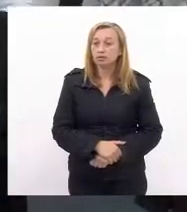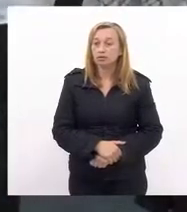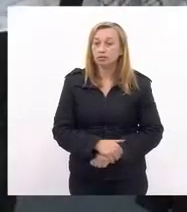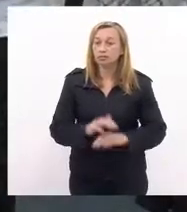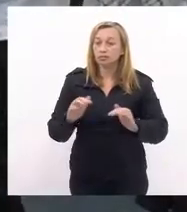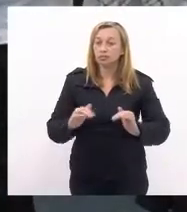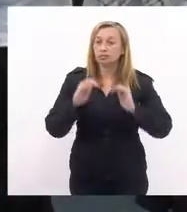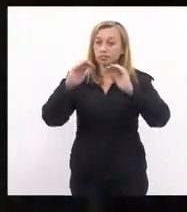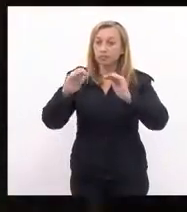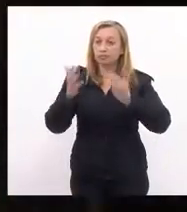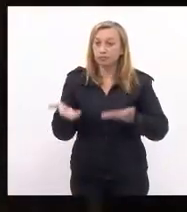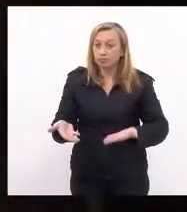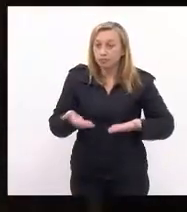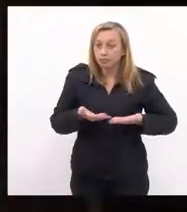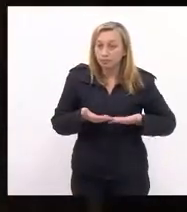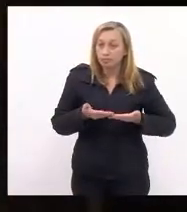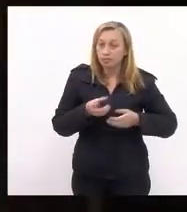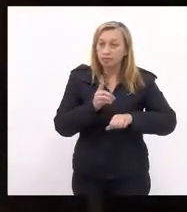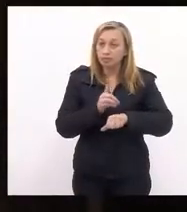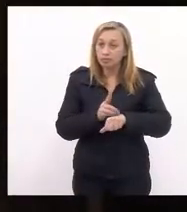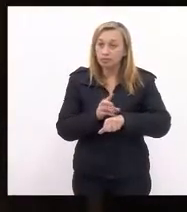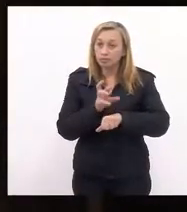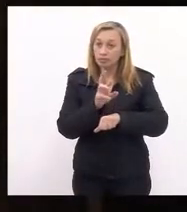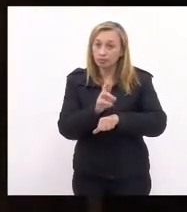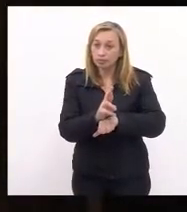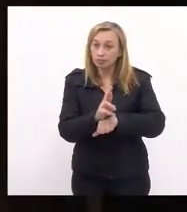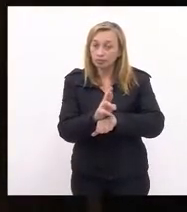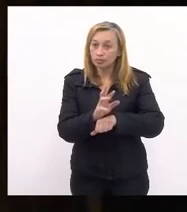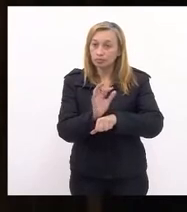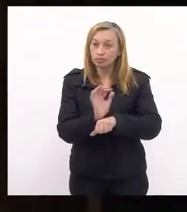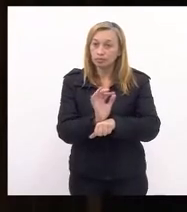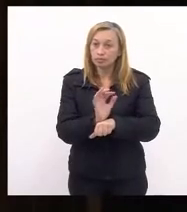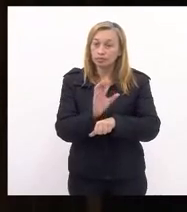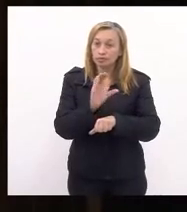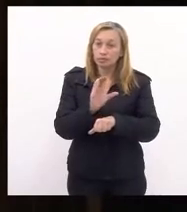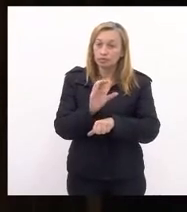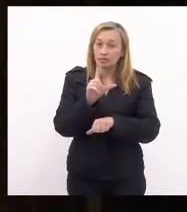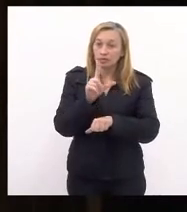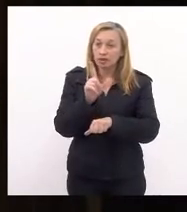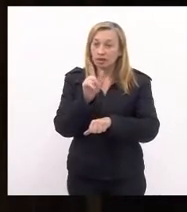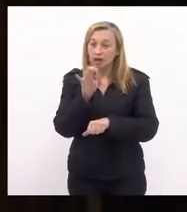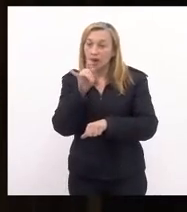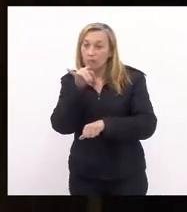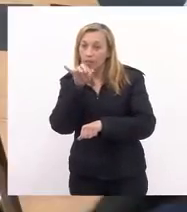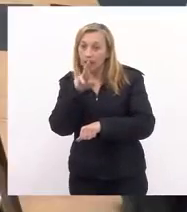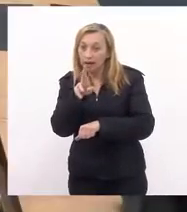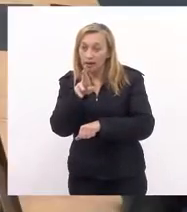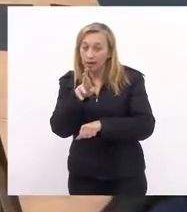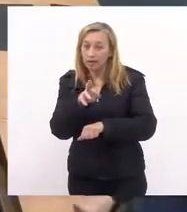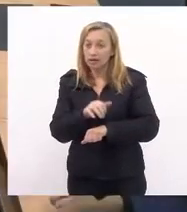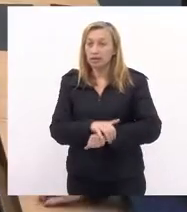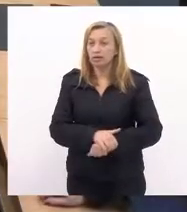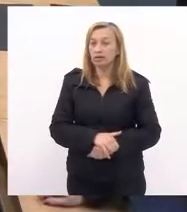Tenho a honra de chamar o excelentíssimo doutor Clauber Serra.